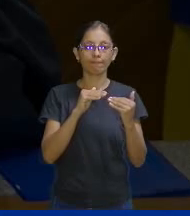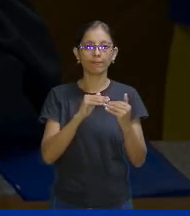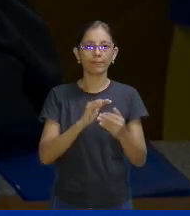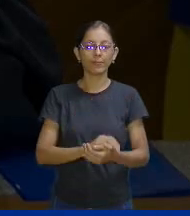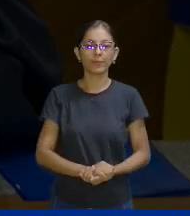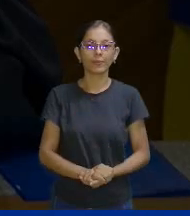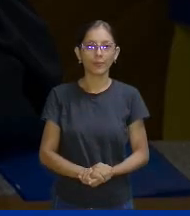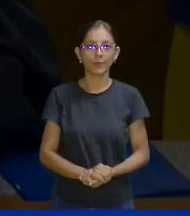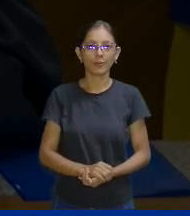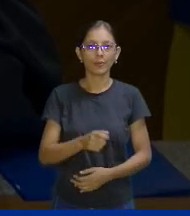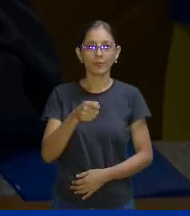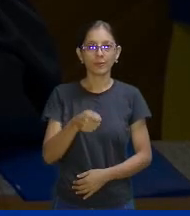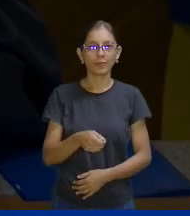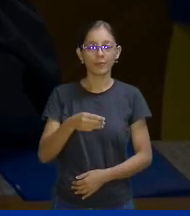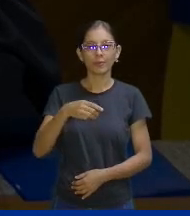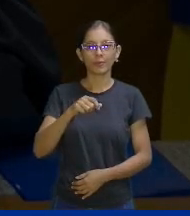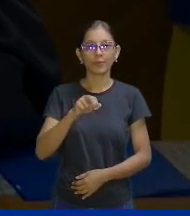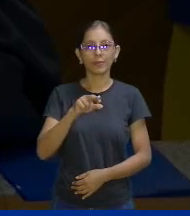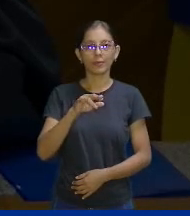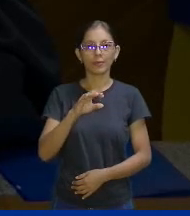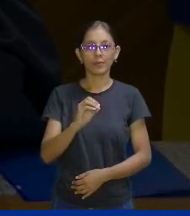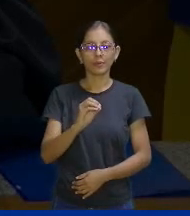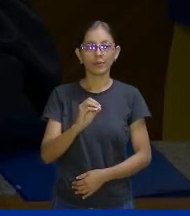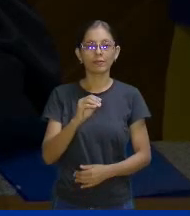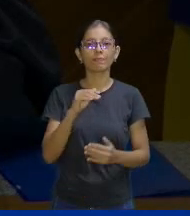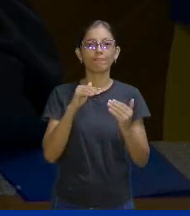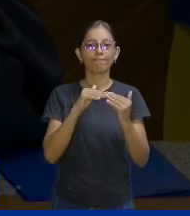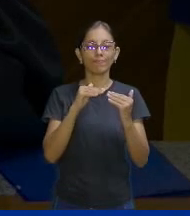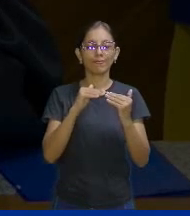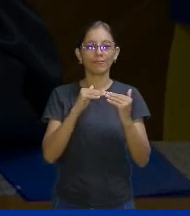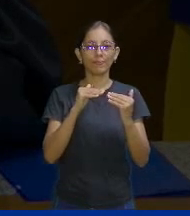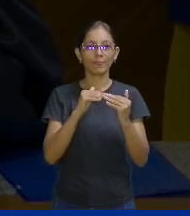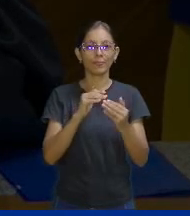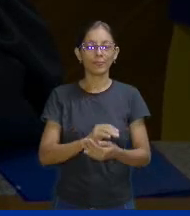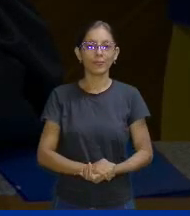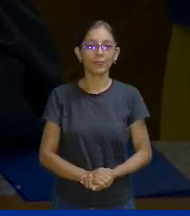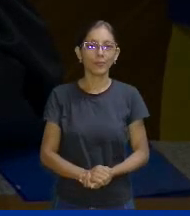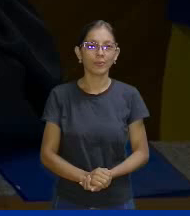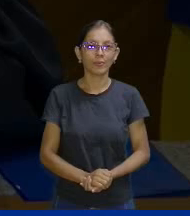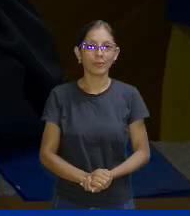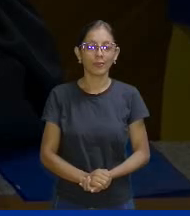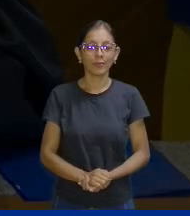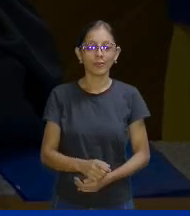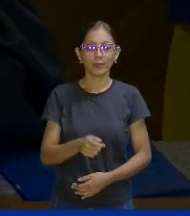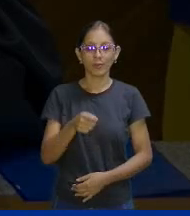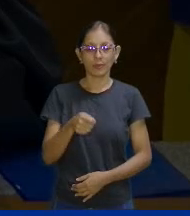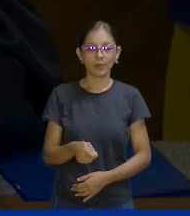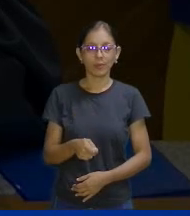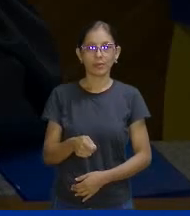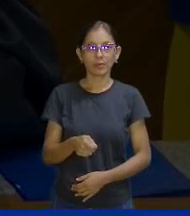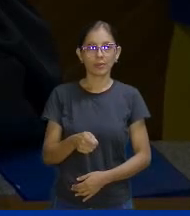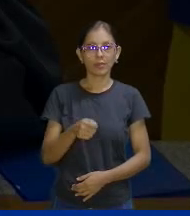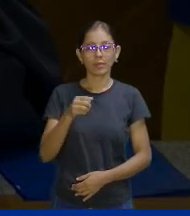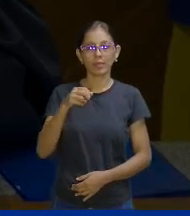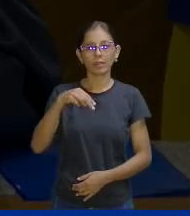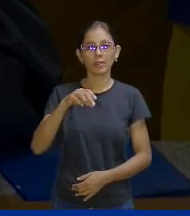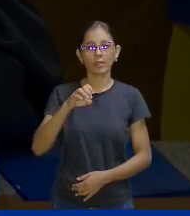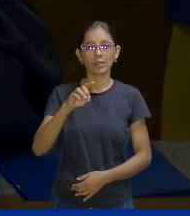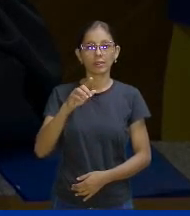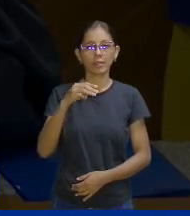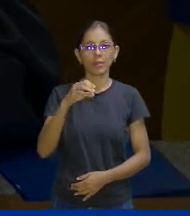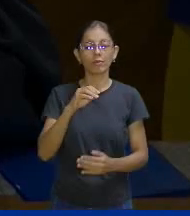relator. Gismário Mazurek. Também acompanho o eminente relator, senhor presidente. Juiz Anselmo Gonçalves. Também acompanho o